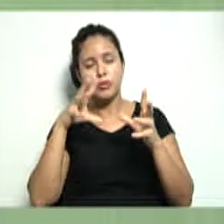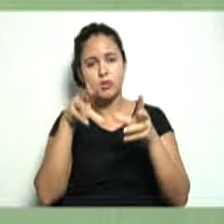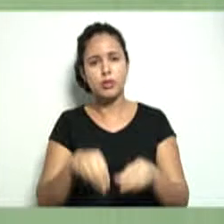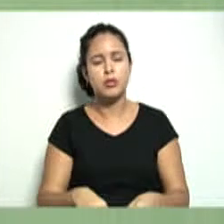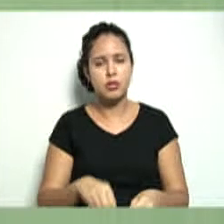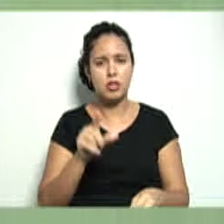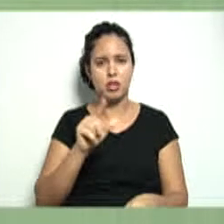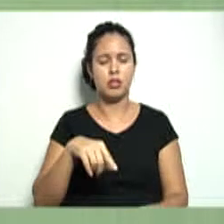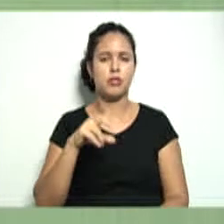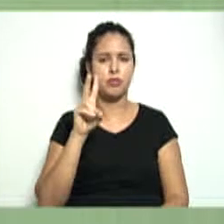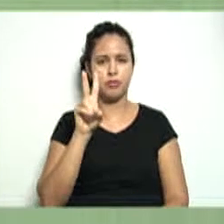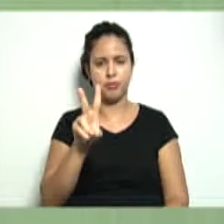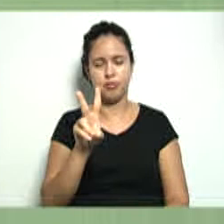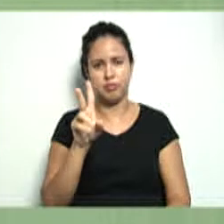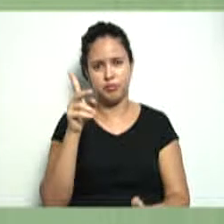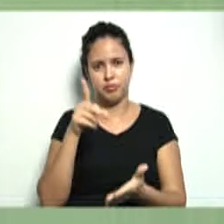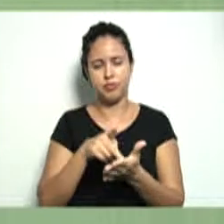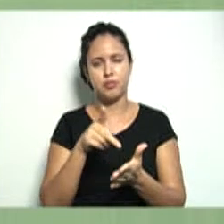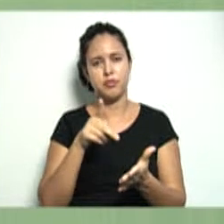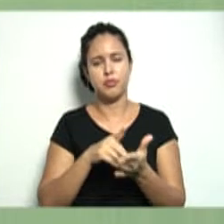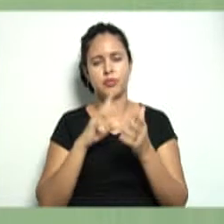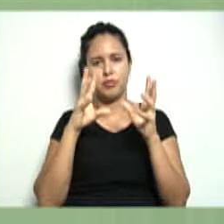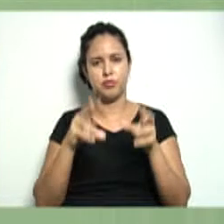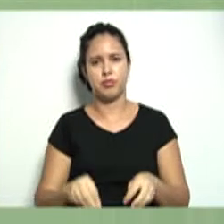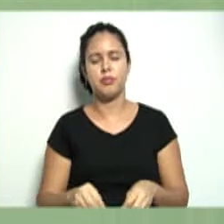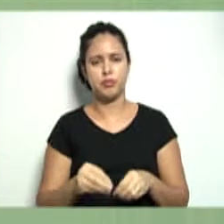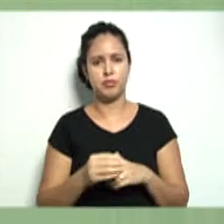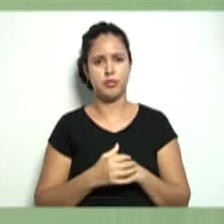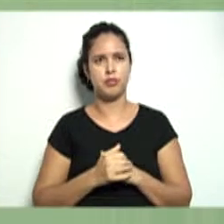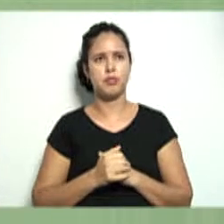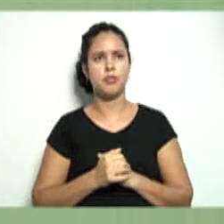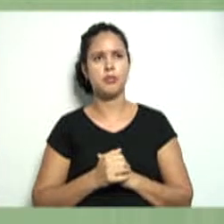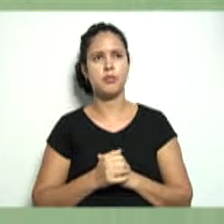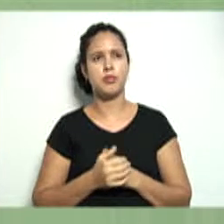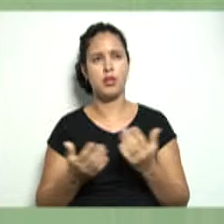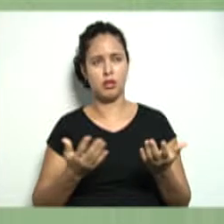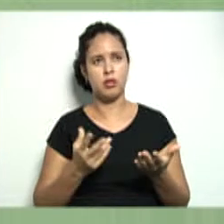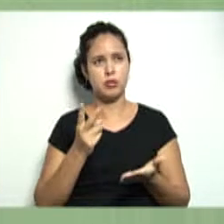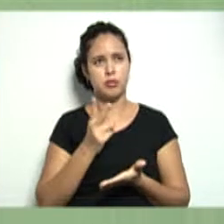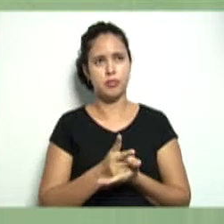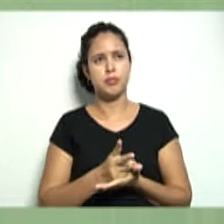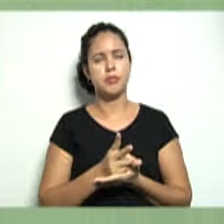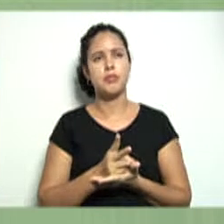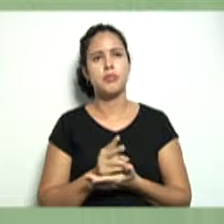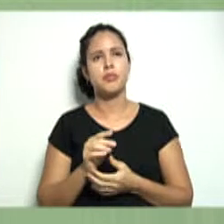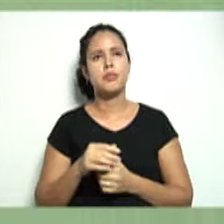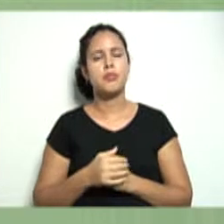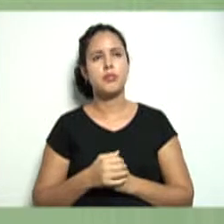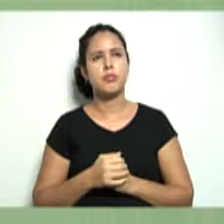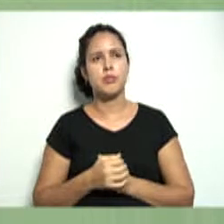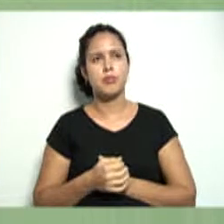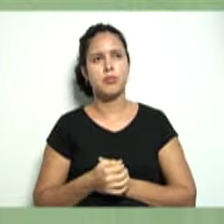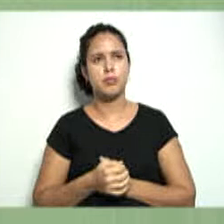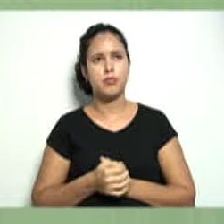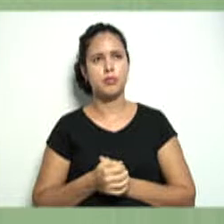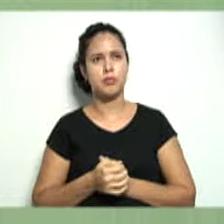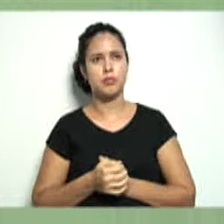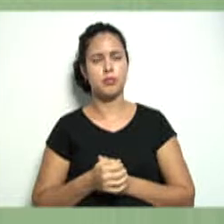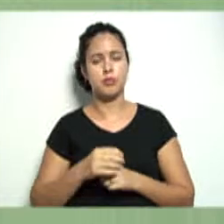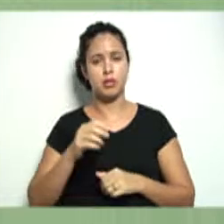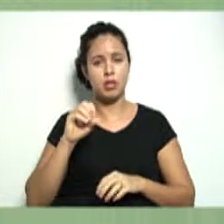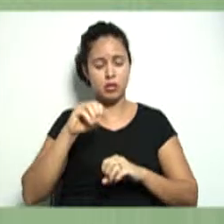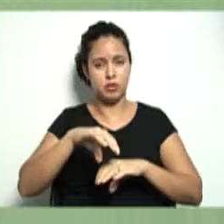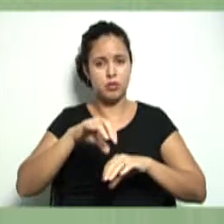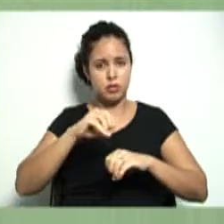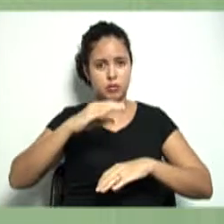todas elas foram verdadeiras. Vamos então para a próxima. Educação